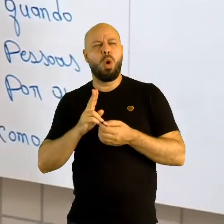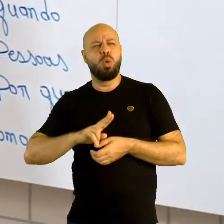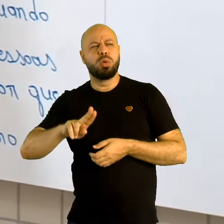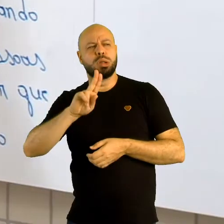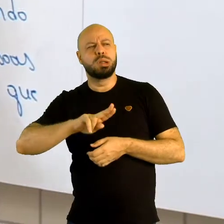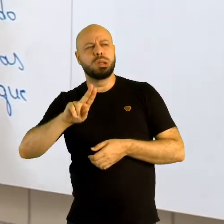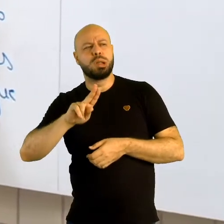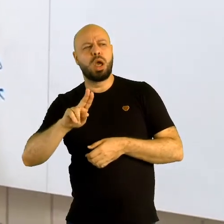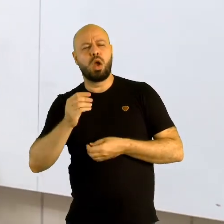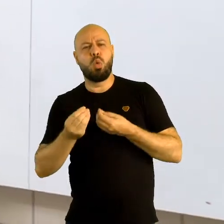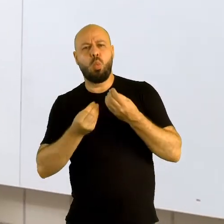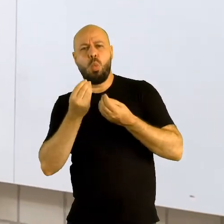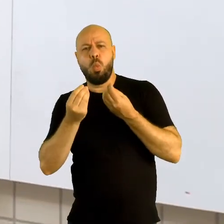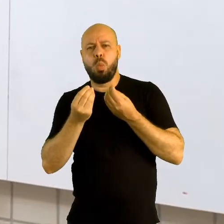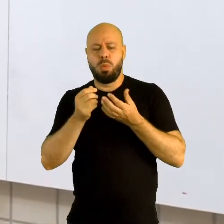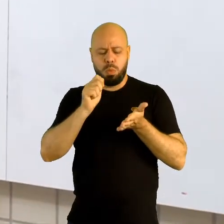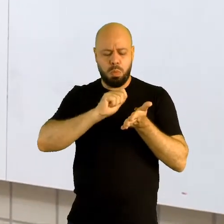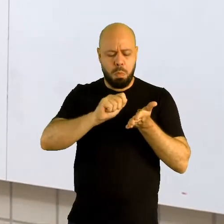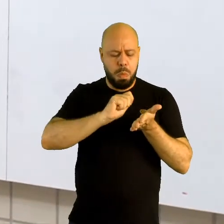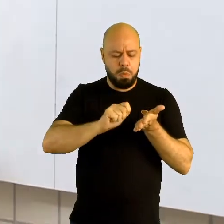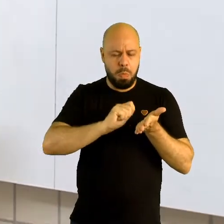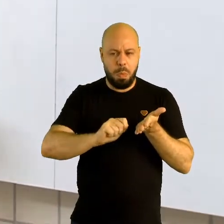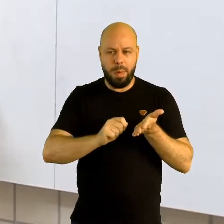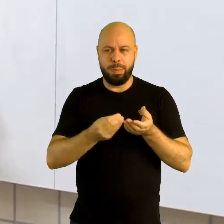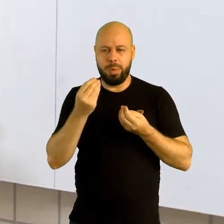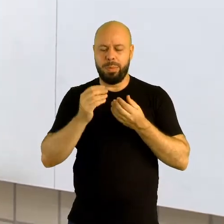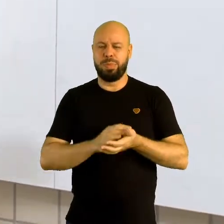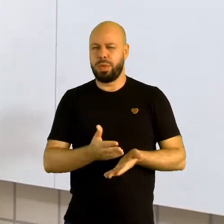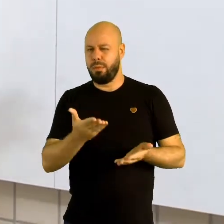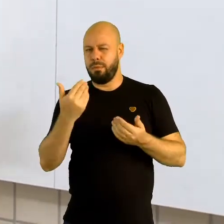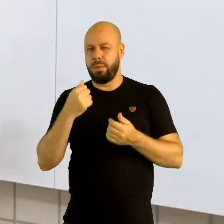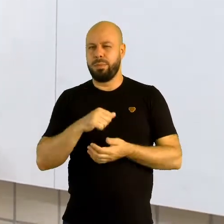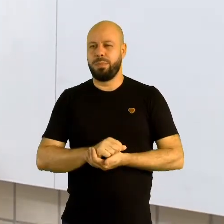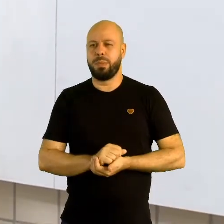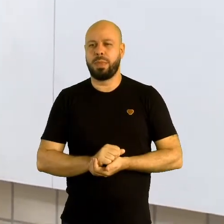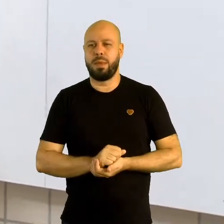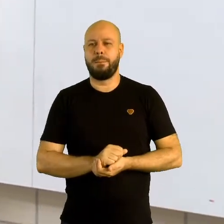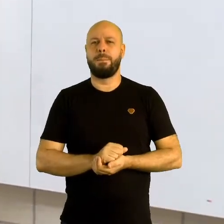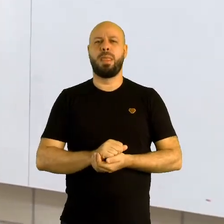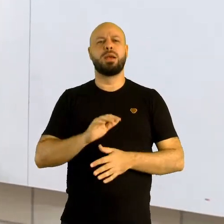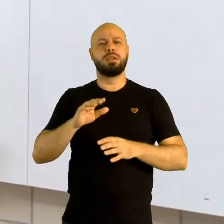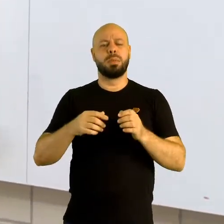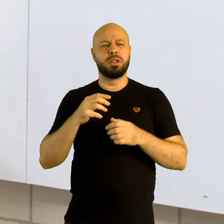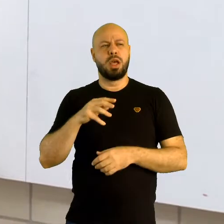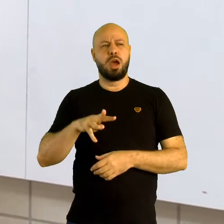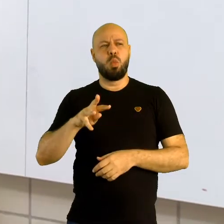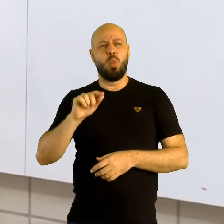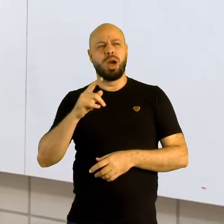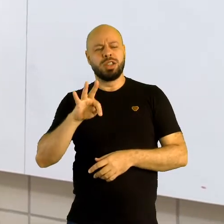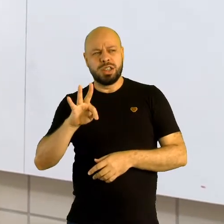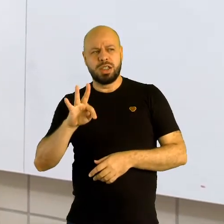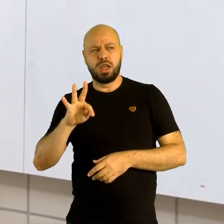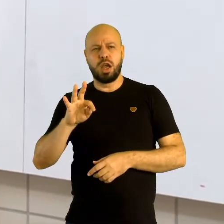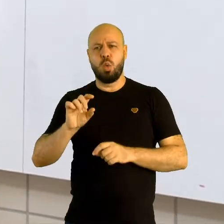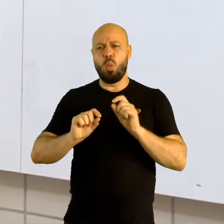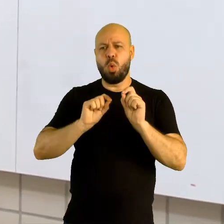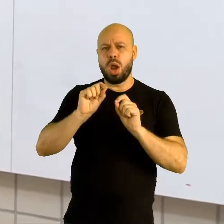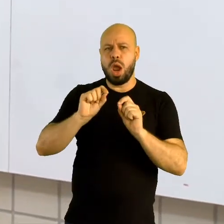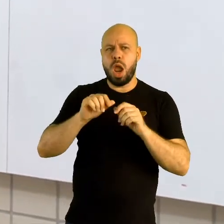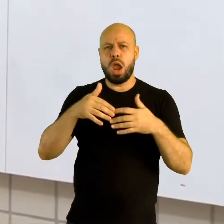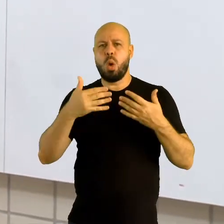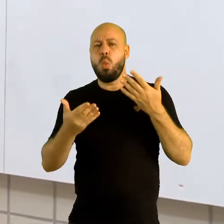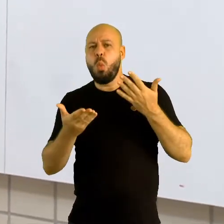um, certo? Vamos lá então? Então, quando eu falei em what, que temos o que, qual, ele está relacionado